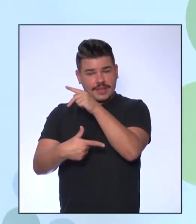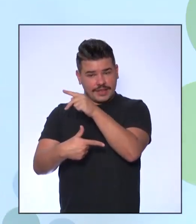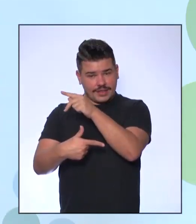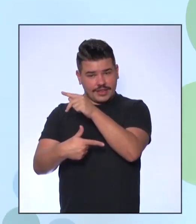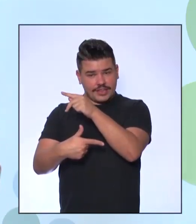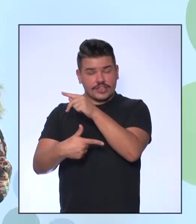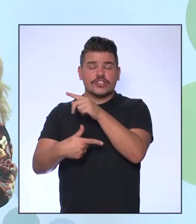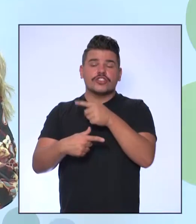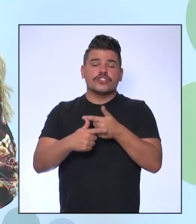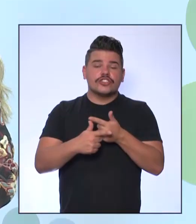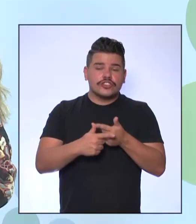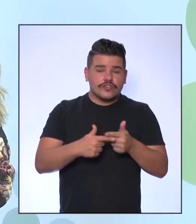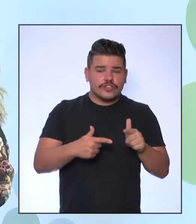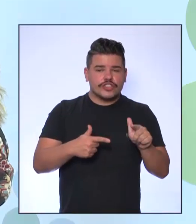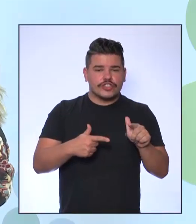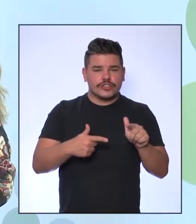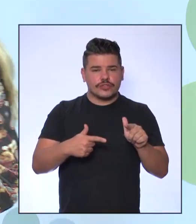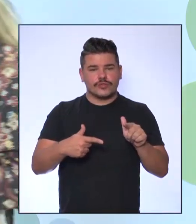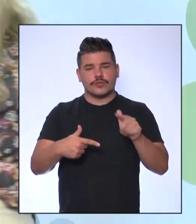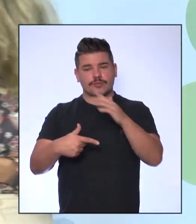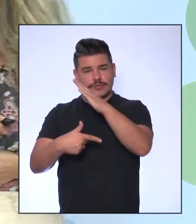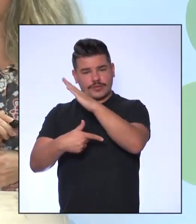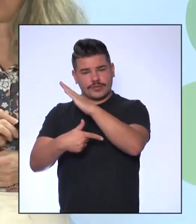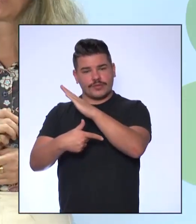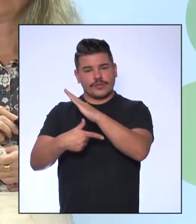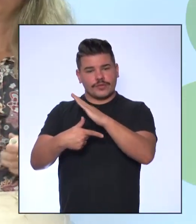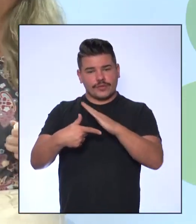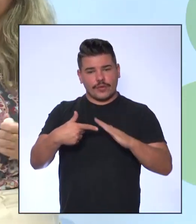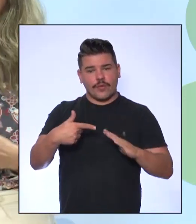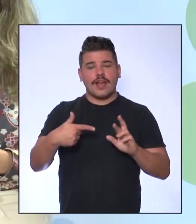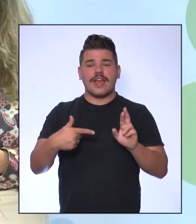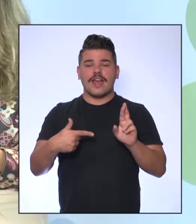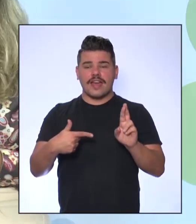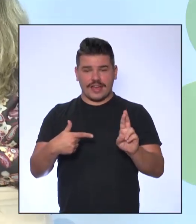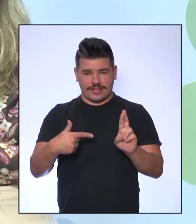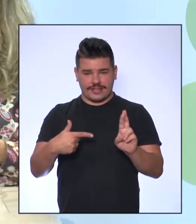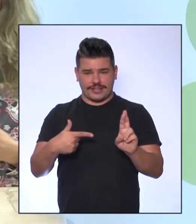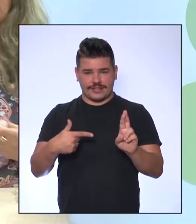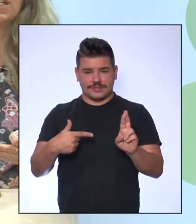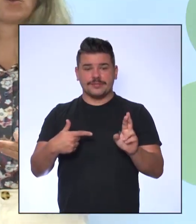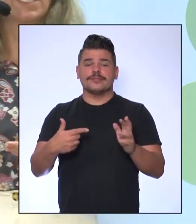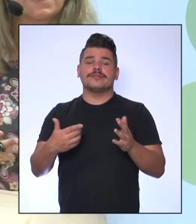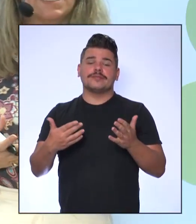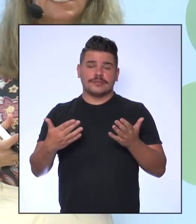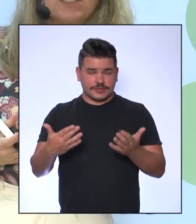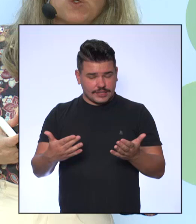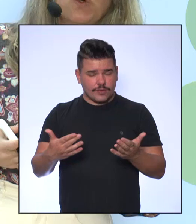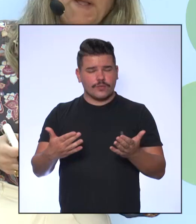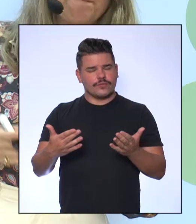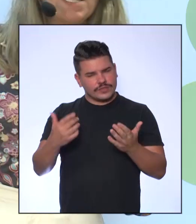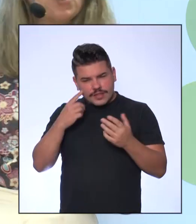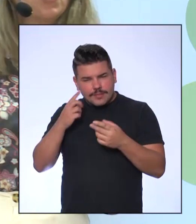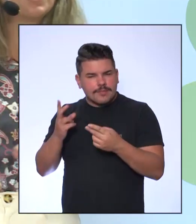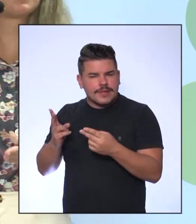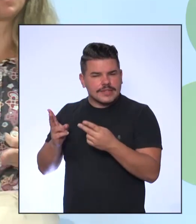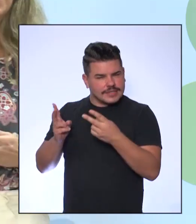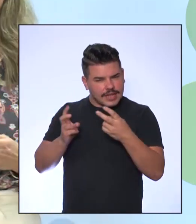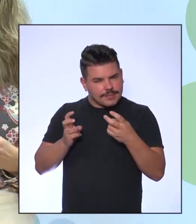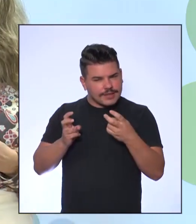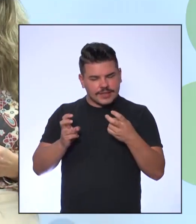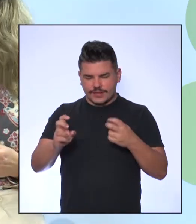dividido pelo cateto adjacente. Ou seja, no triângulo retângulo, para a